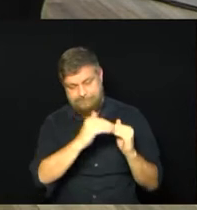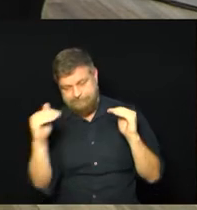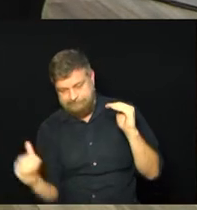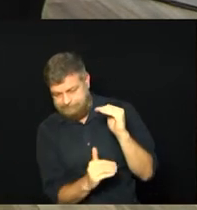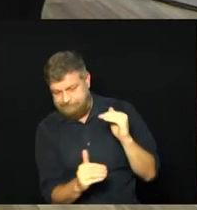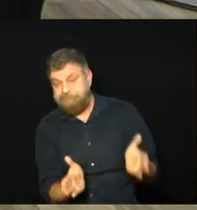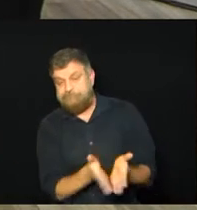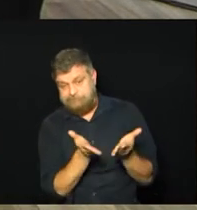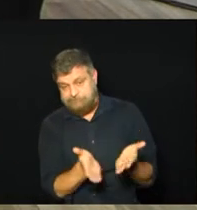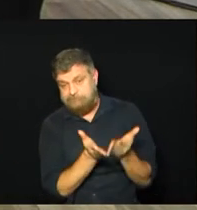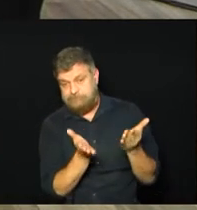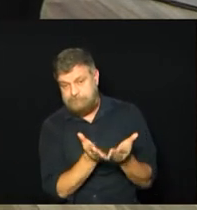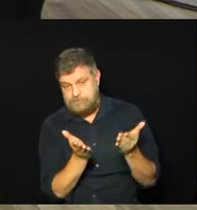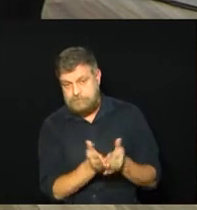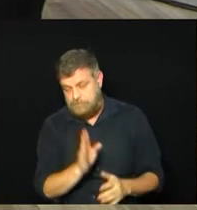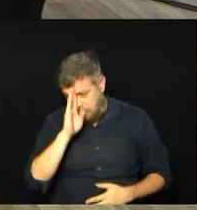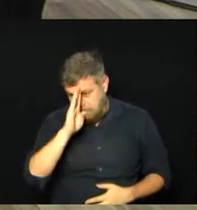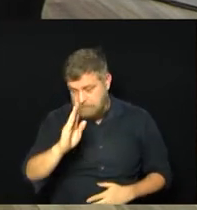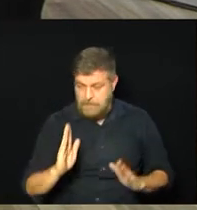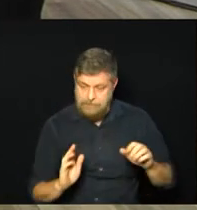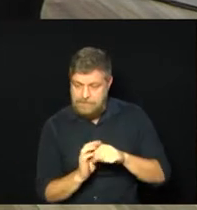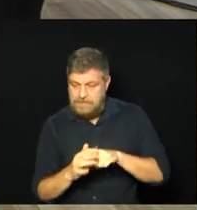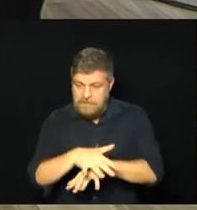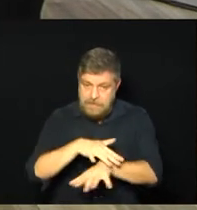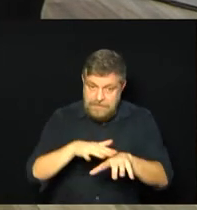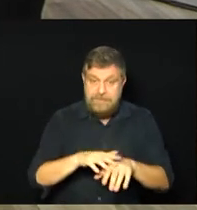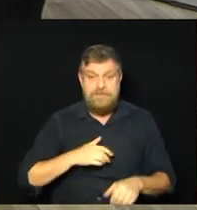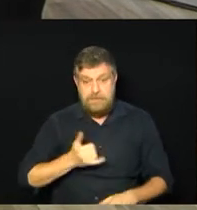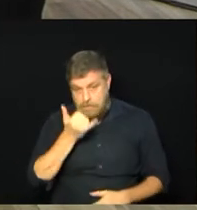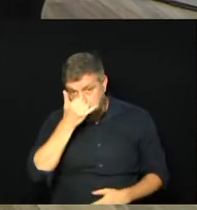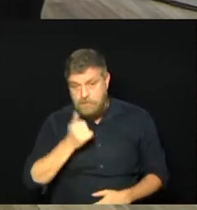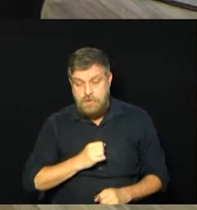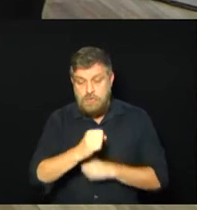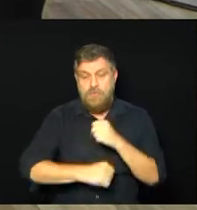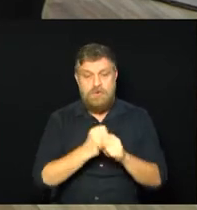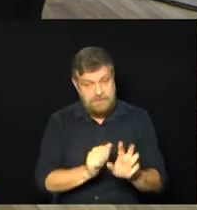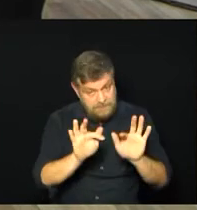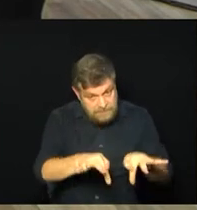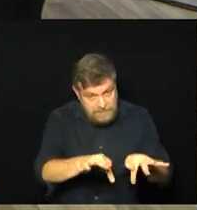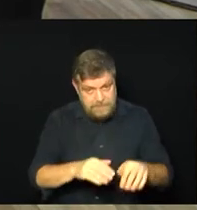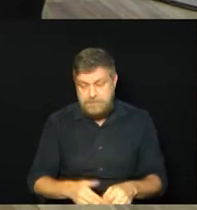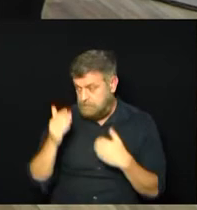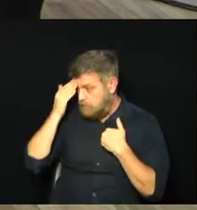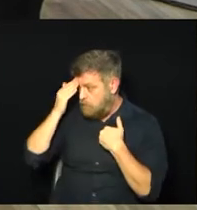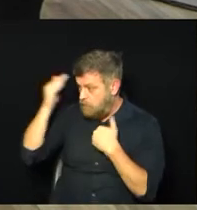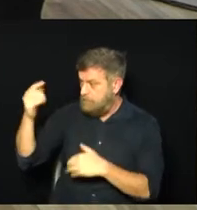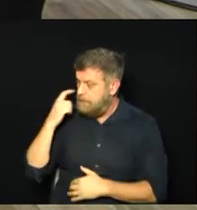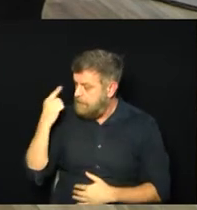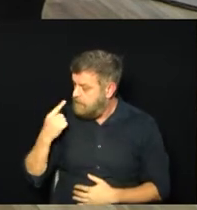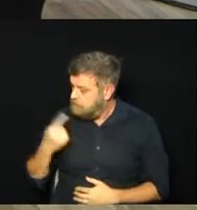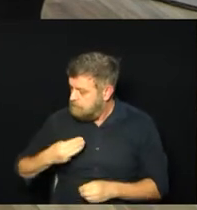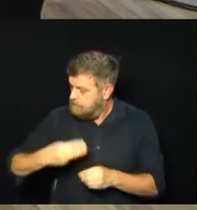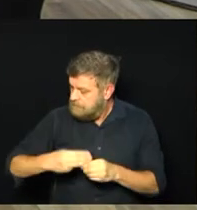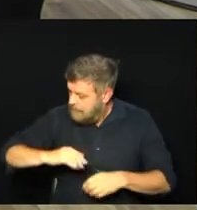situação de vulnerabilidade, principalmente agora nesta época de fim de ano. Mirna Abreu, muito obrigado pelas notícias da Metrópole de Campinas. Já